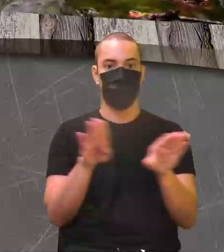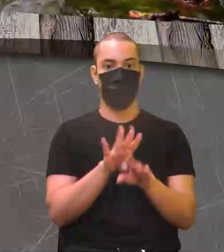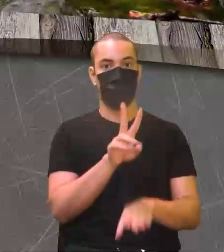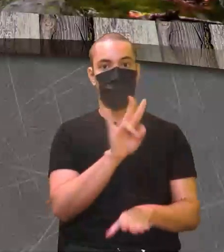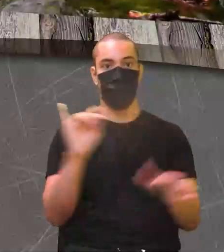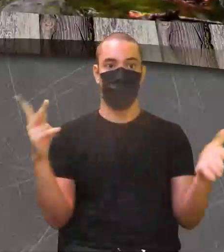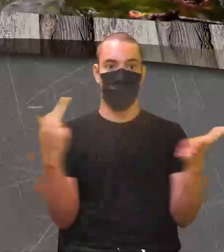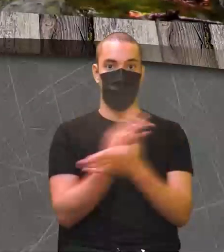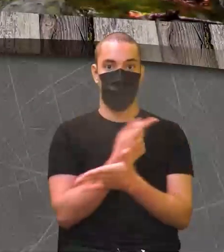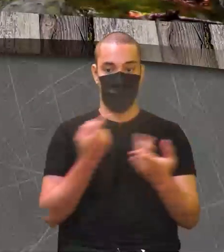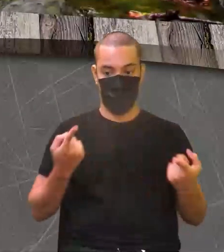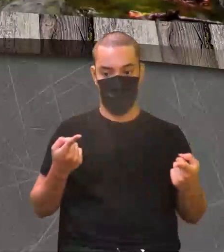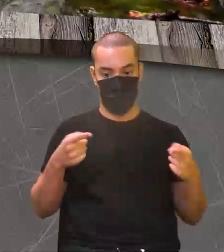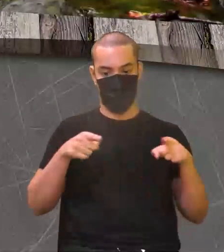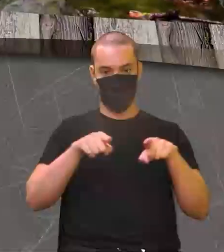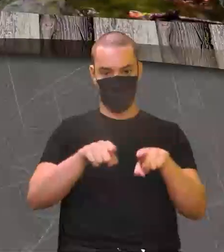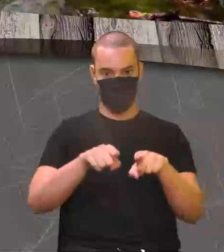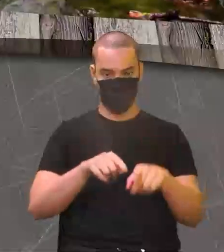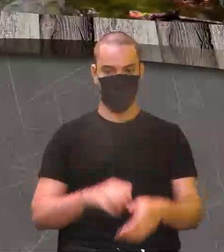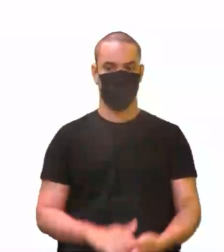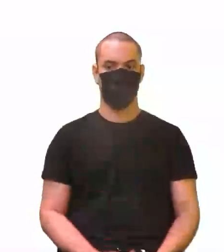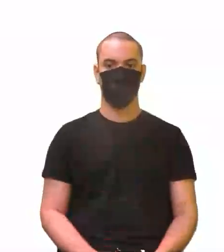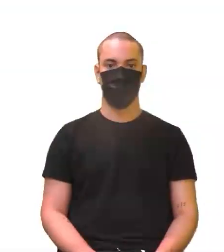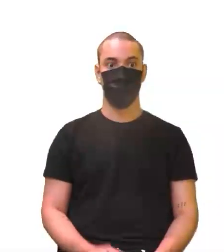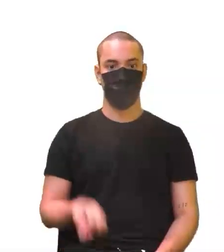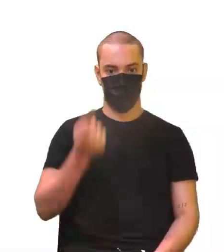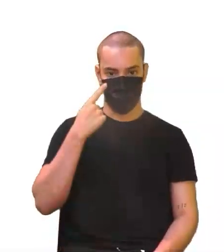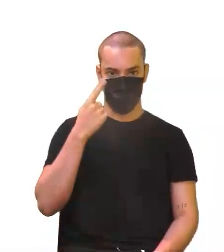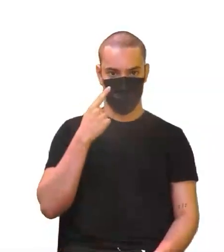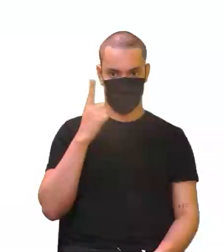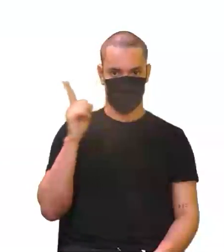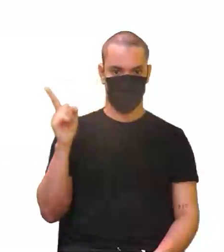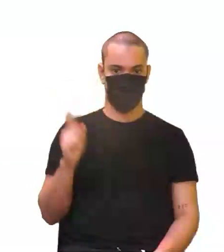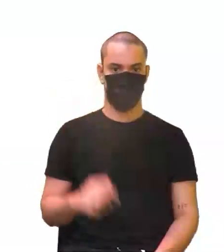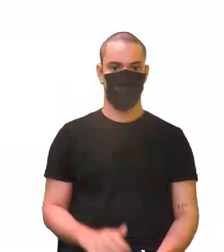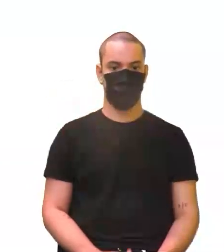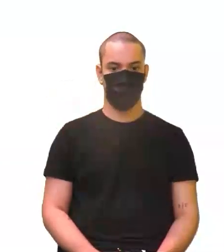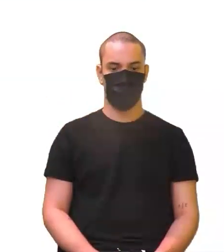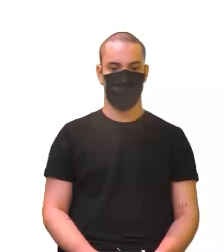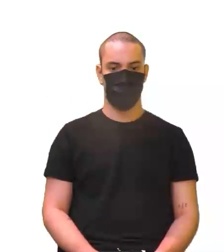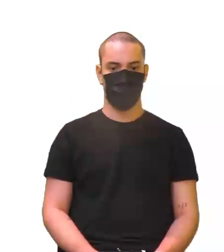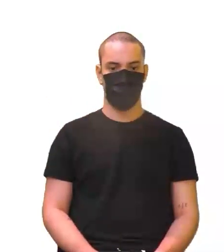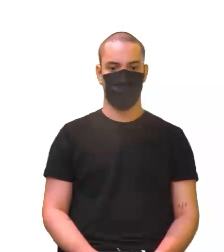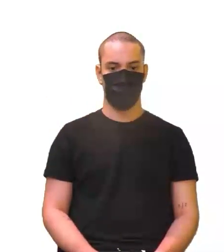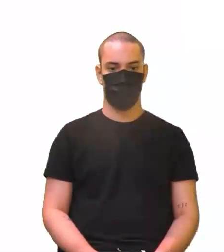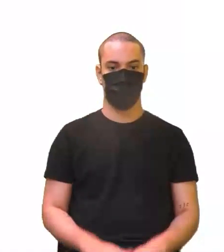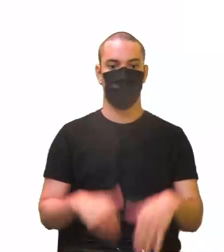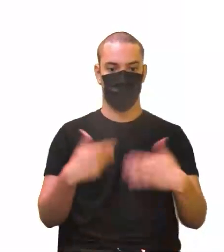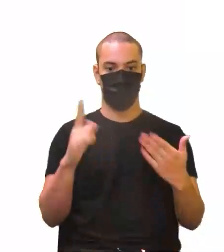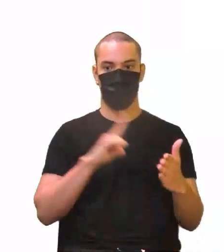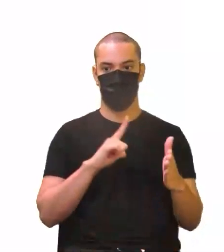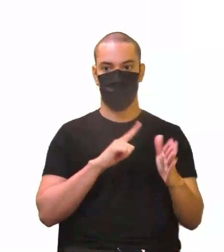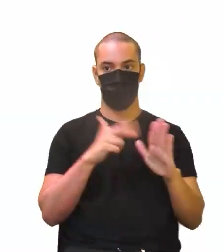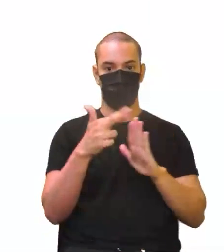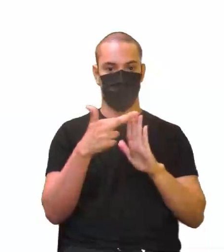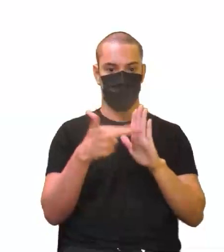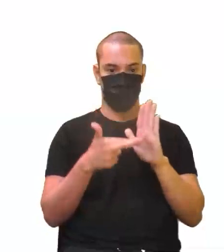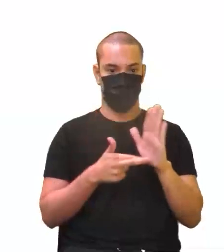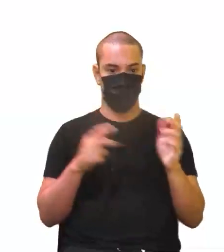acontecer simultaneamente. Vamos lá para o conceito no quadro? Então, você tem lá, a regra do OU